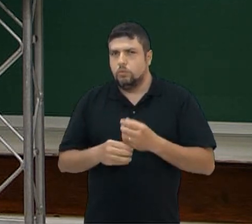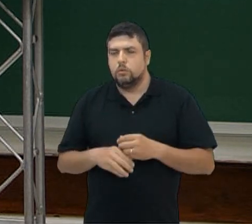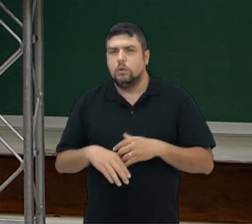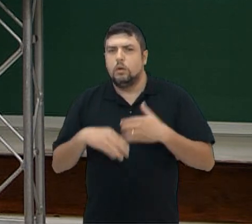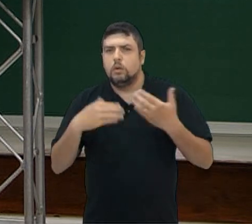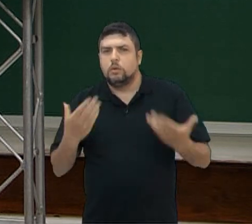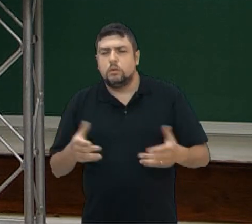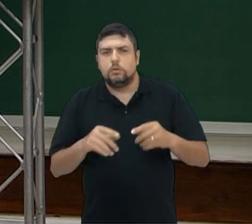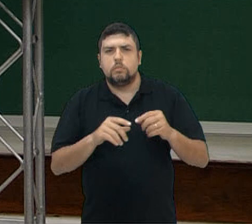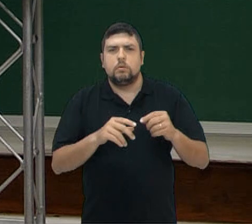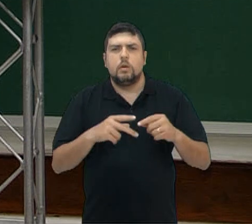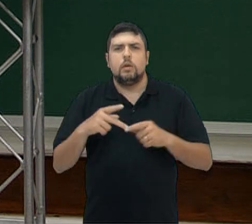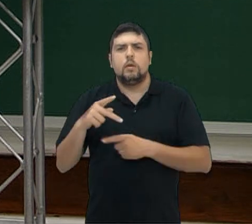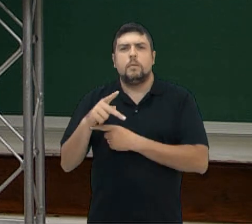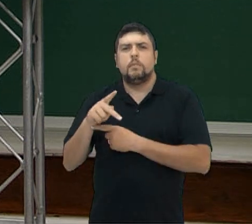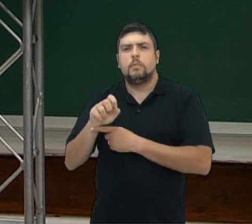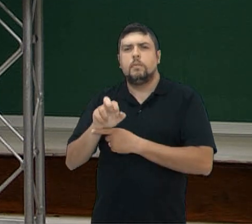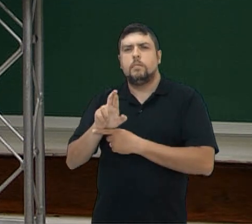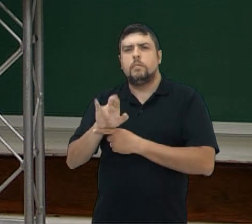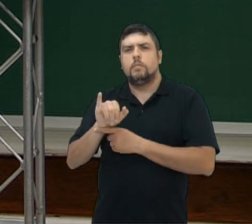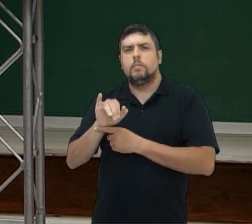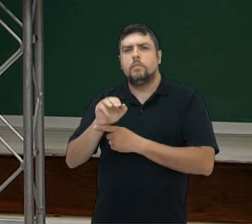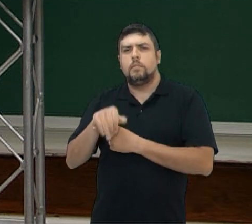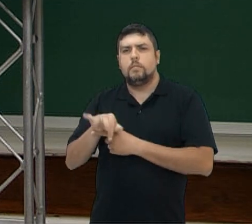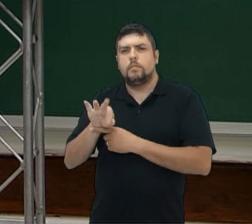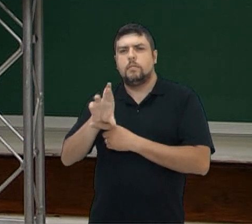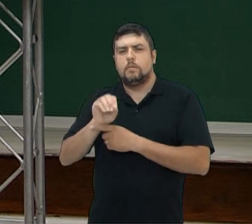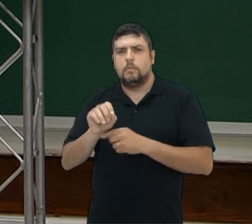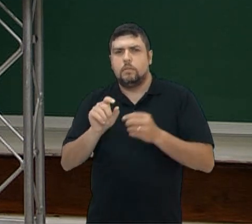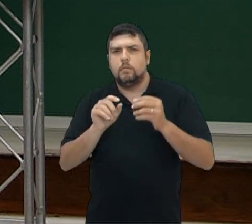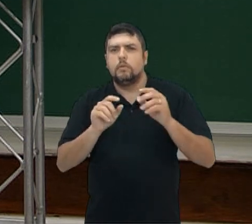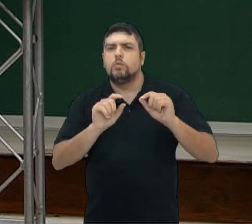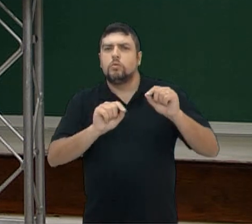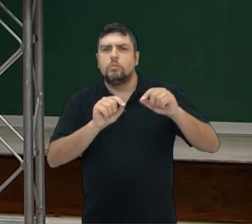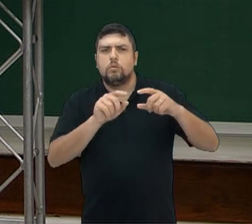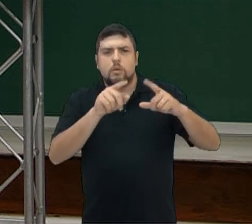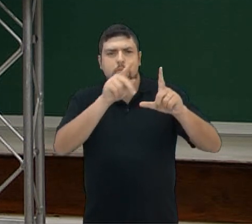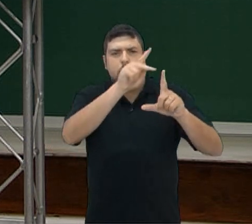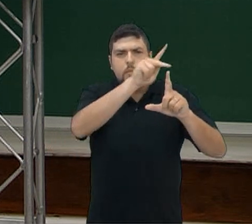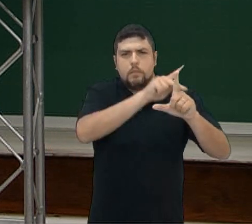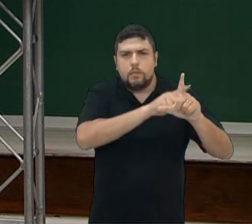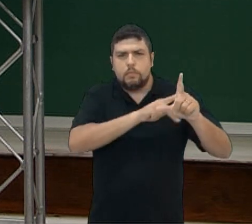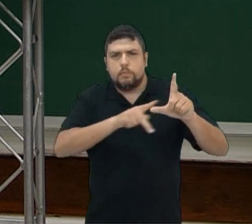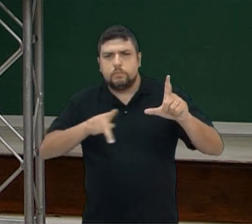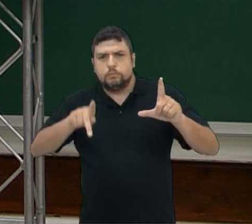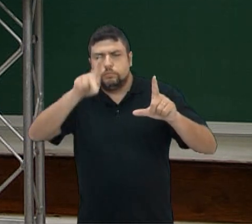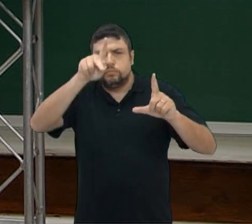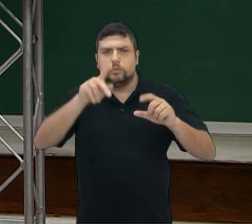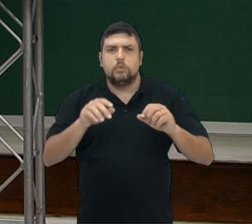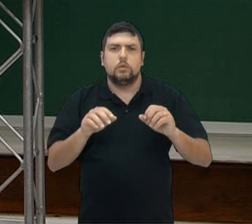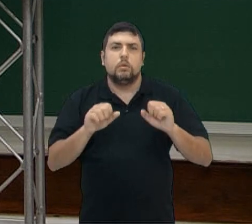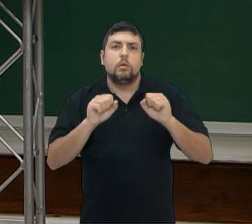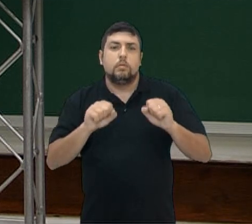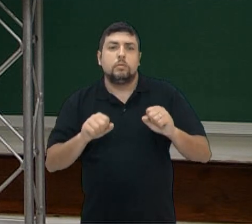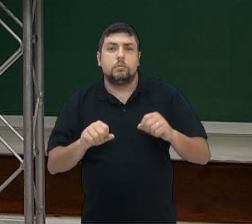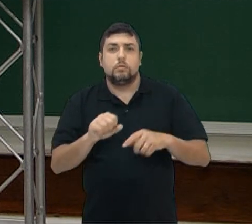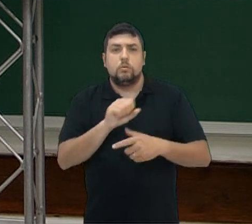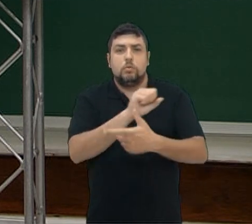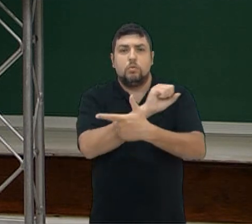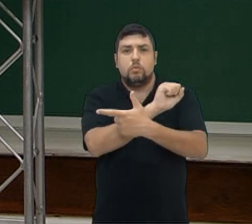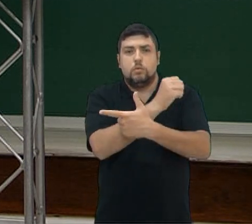é a soma de todos os lados. Poderia fazer assim, 84, dividir por